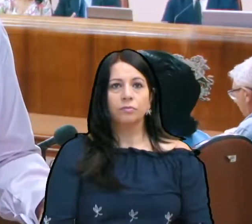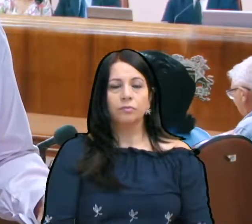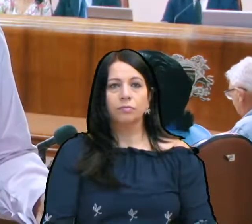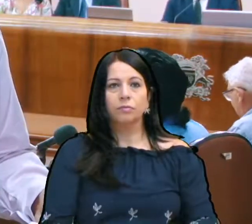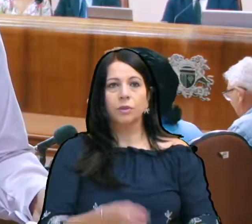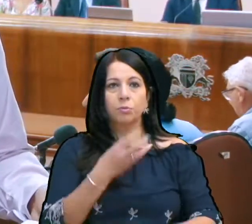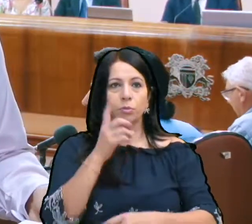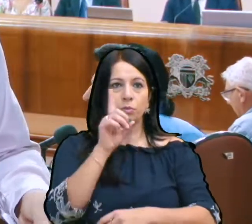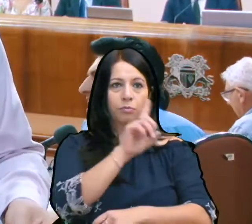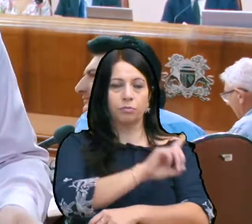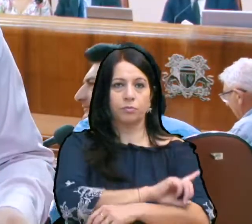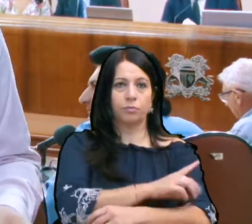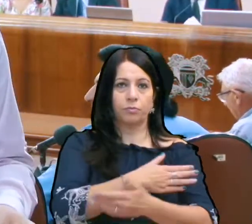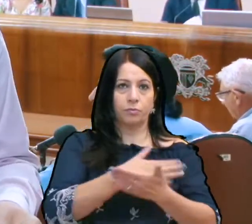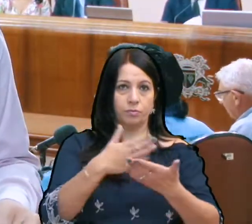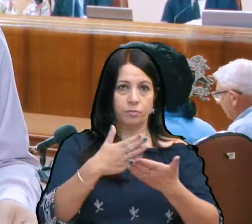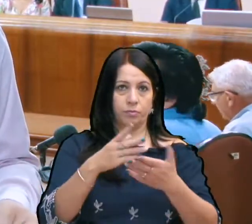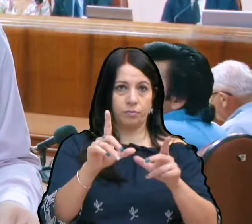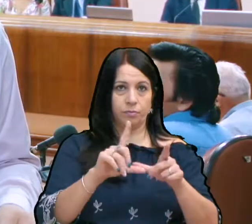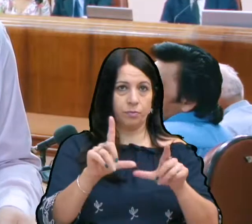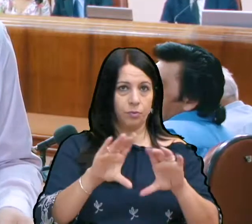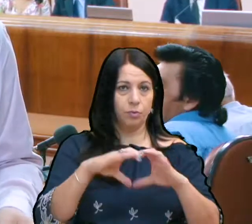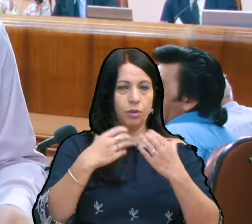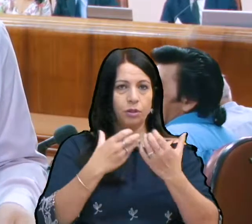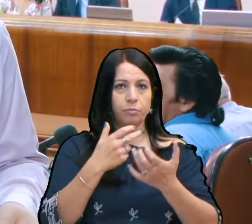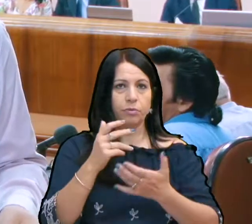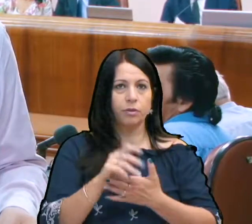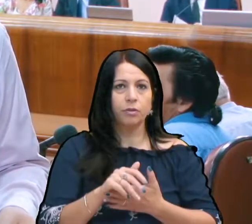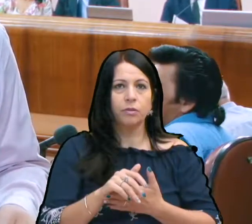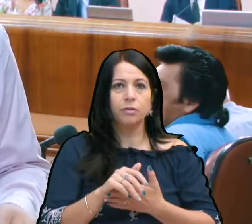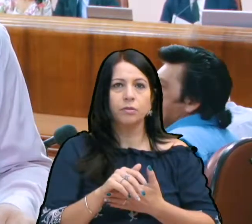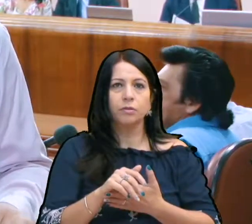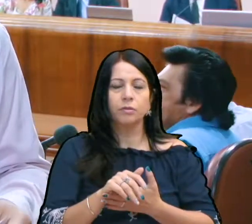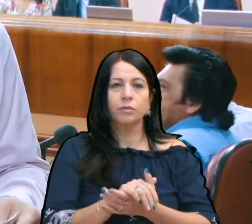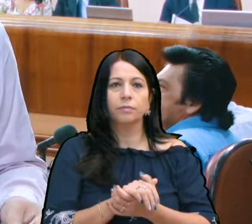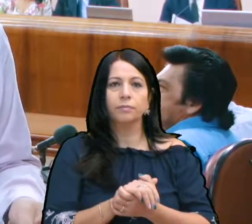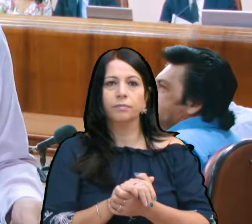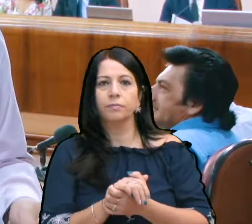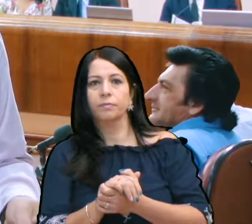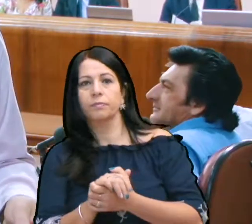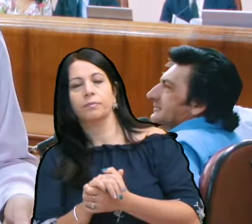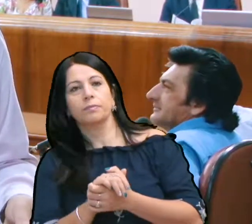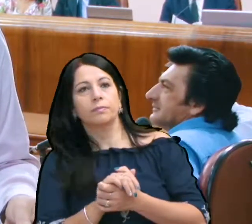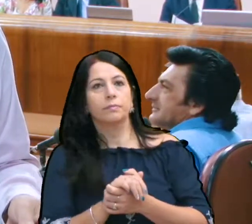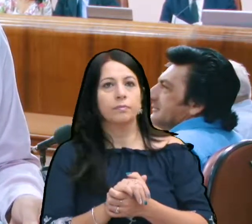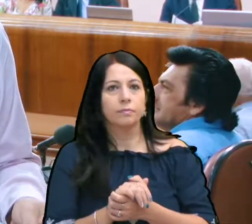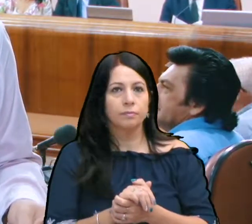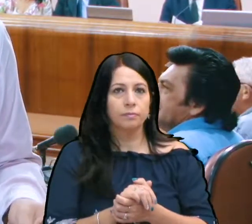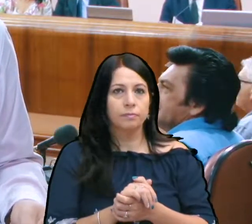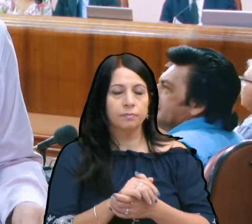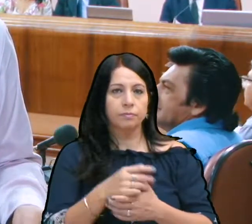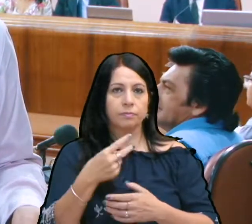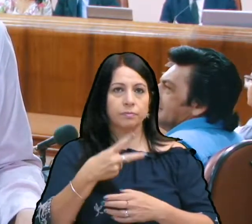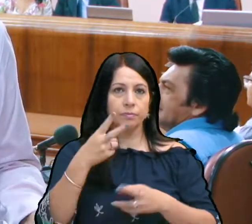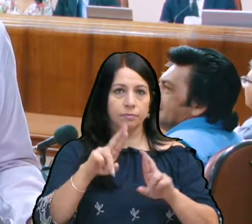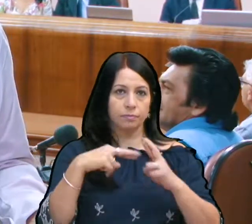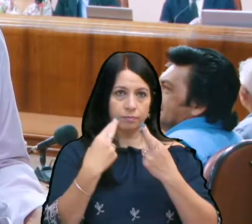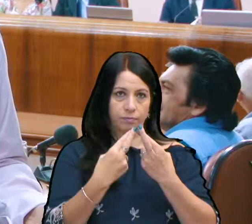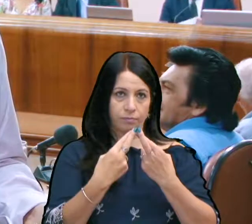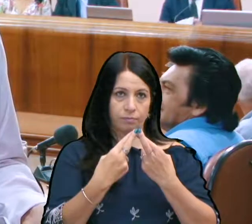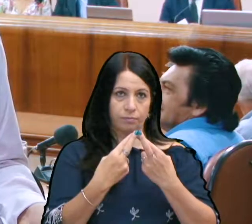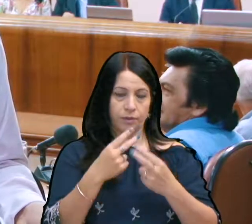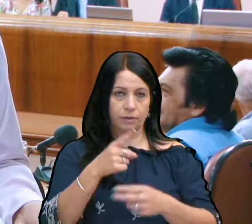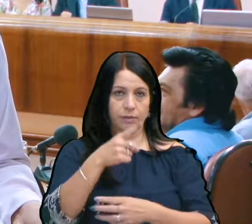Muito bom dia, está começando aqui pela TV Câmara Caxias a transmissão ao vivo da 132ª sessão ordinária